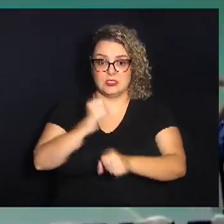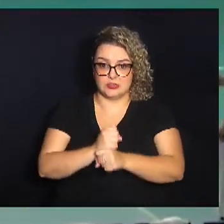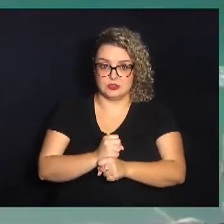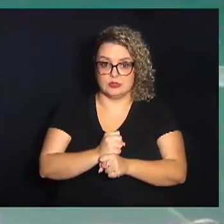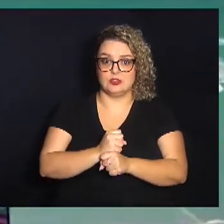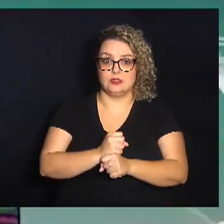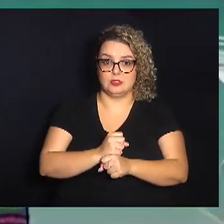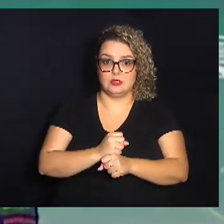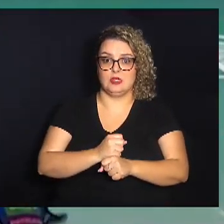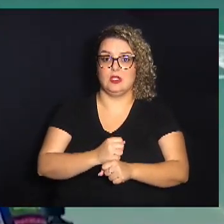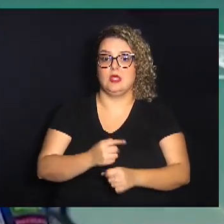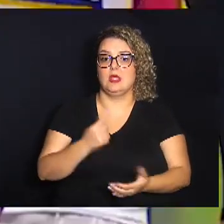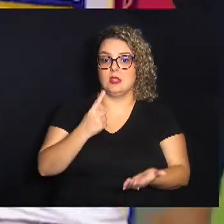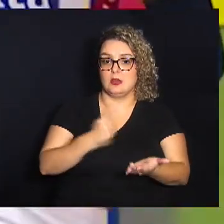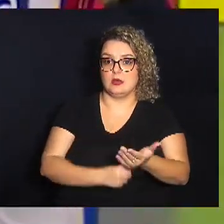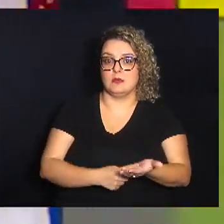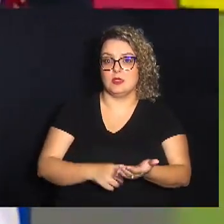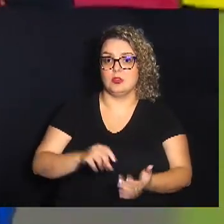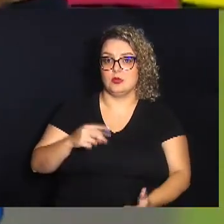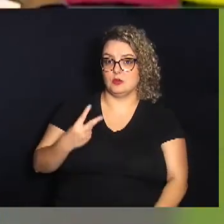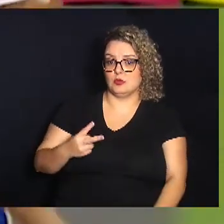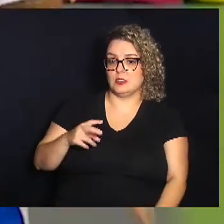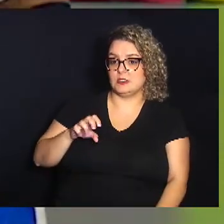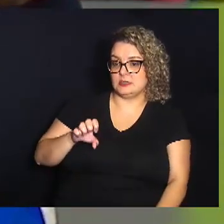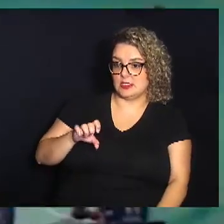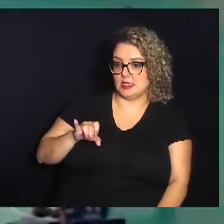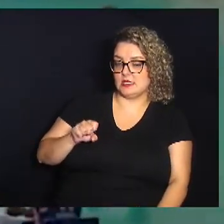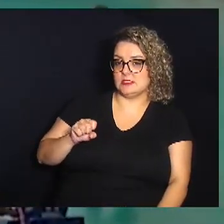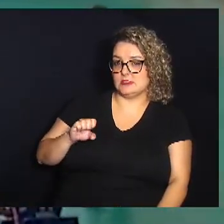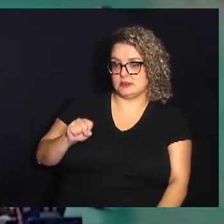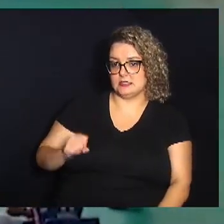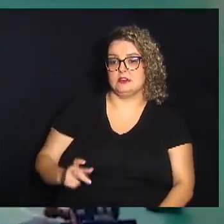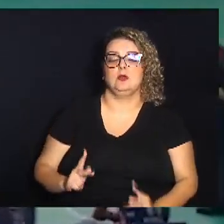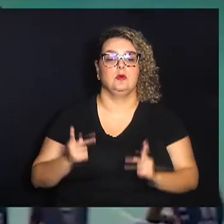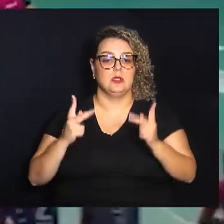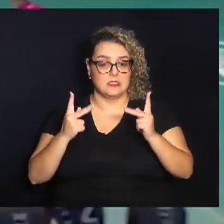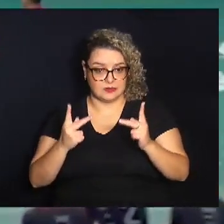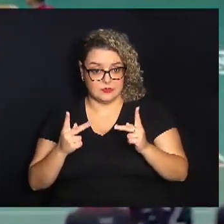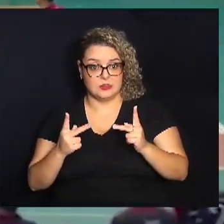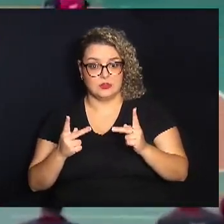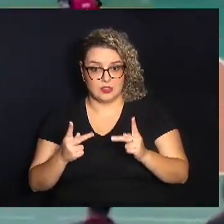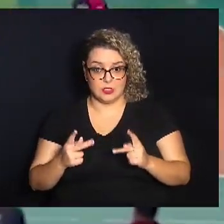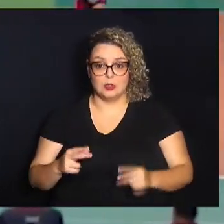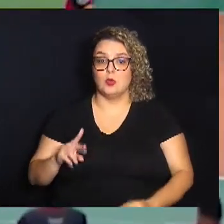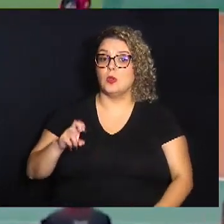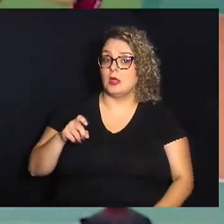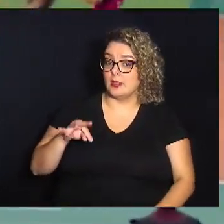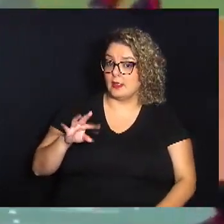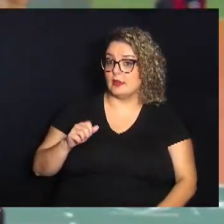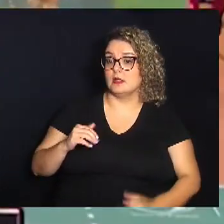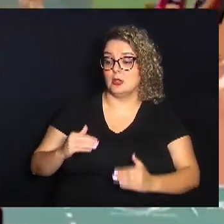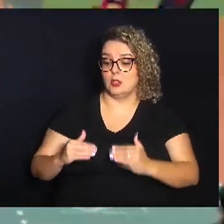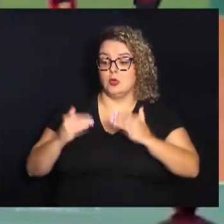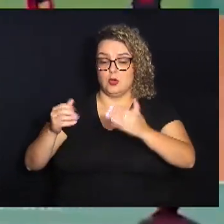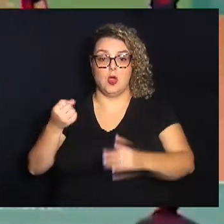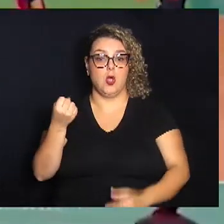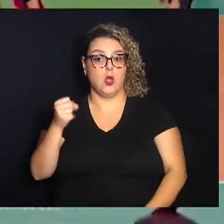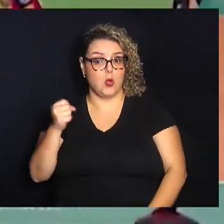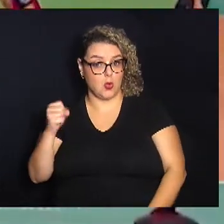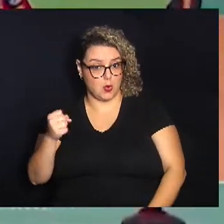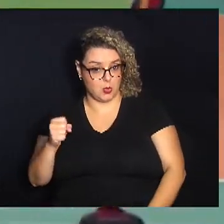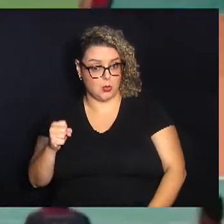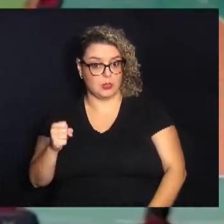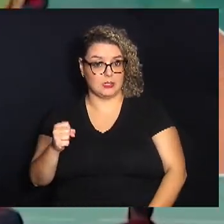marcou 2 aces. Com esta vitória importante, hein? O Renata subiu para a 8ª colocação,